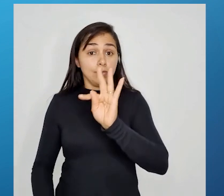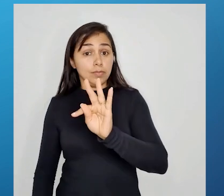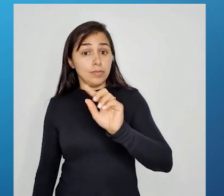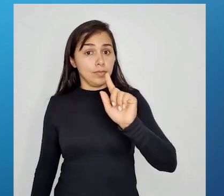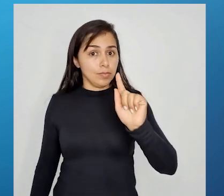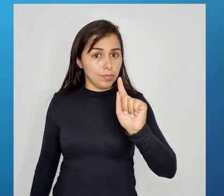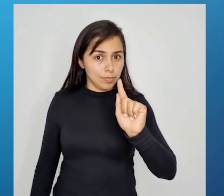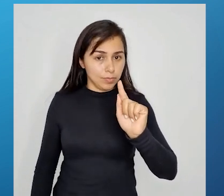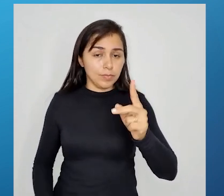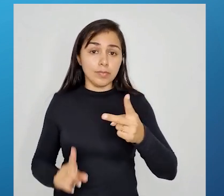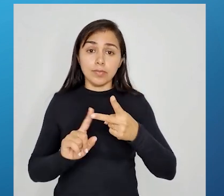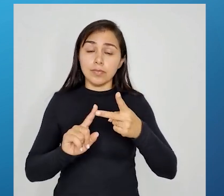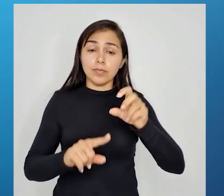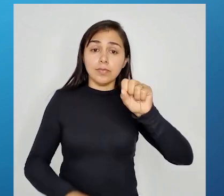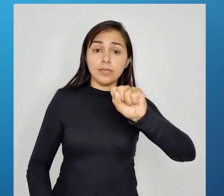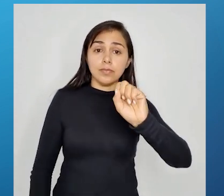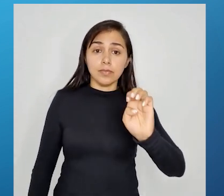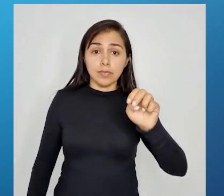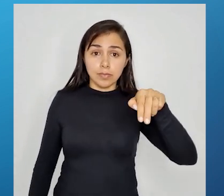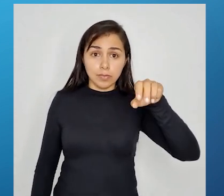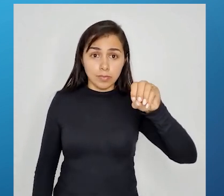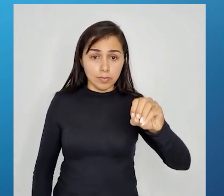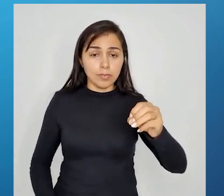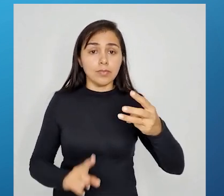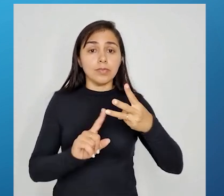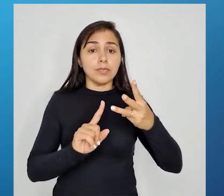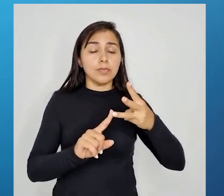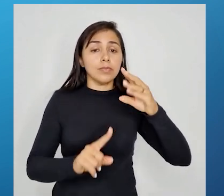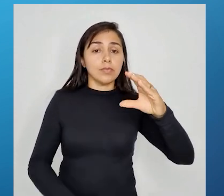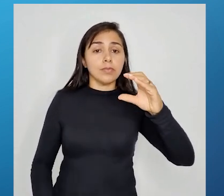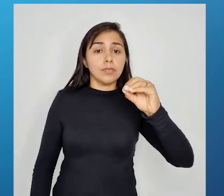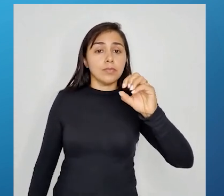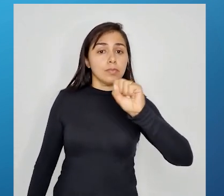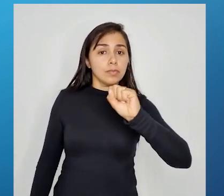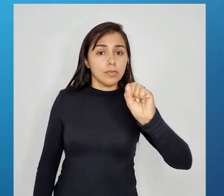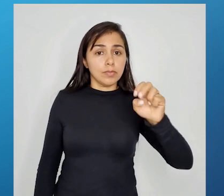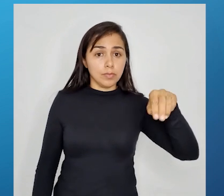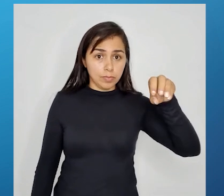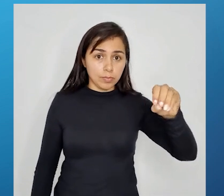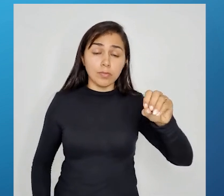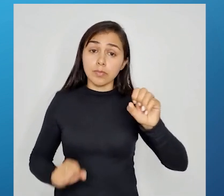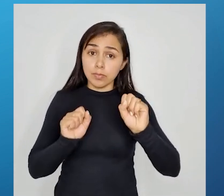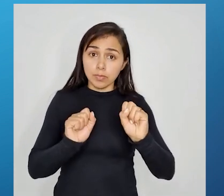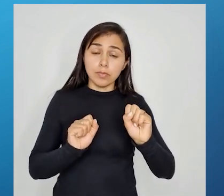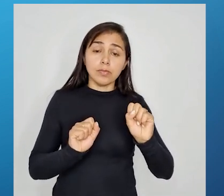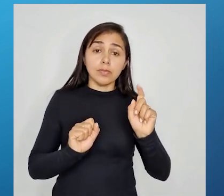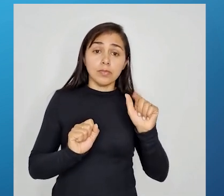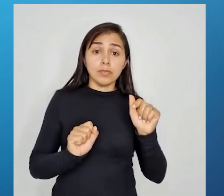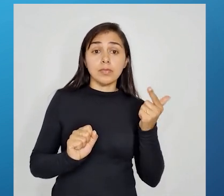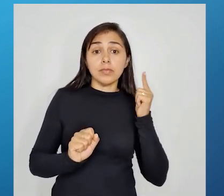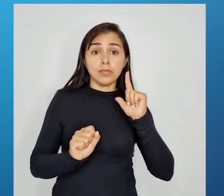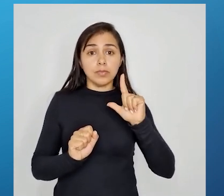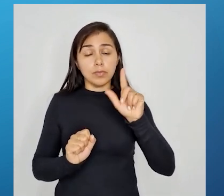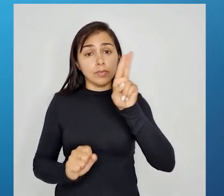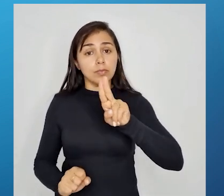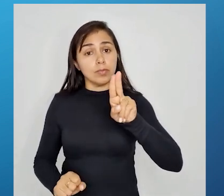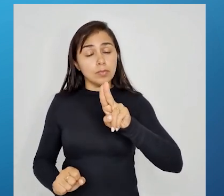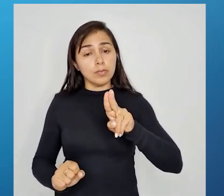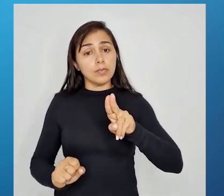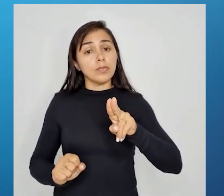seno e o cosseno de um determinado ângulo agudo, é medido por θ, podem ser obtidos a partir de um triângulo